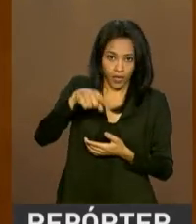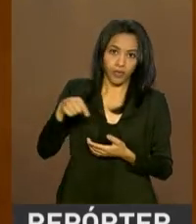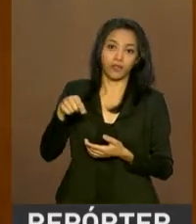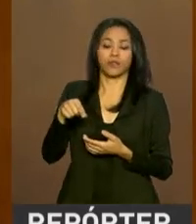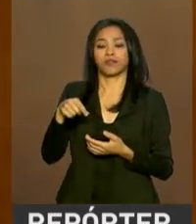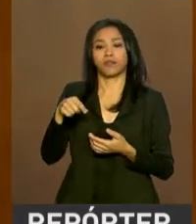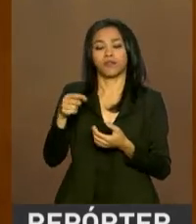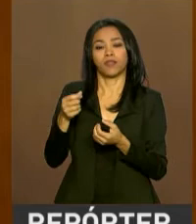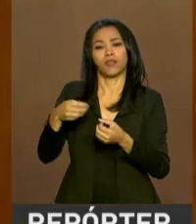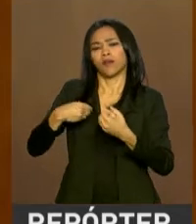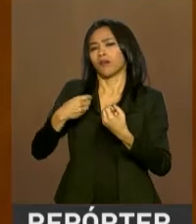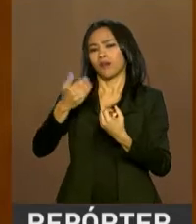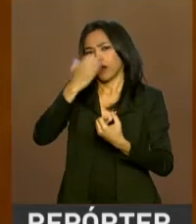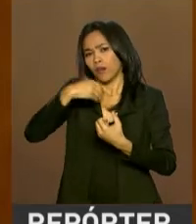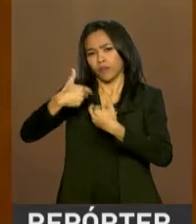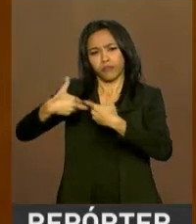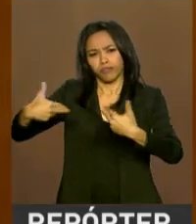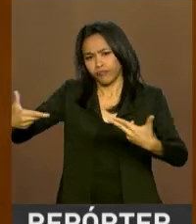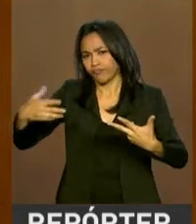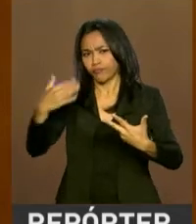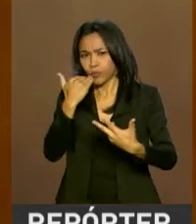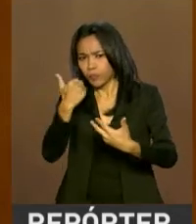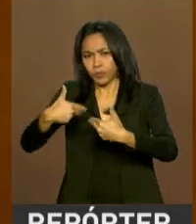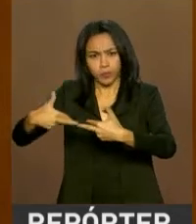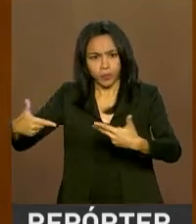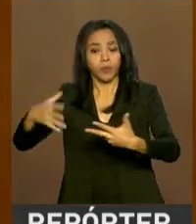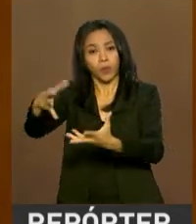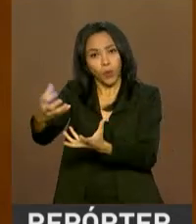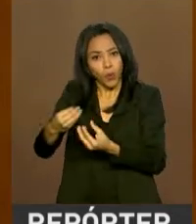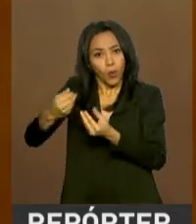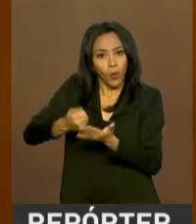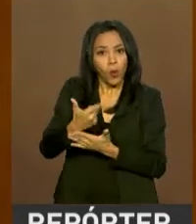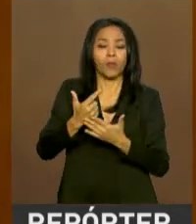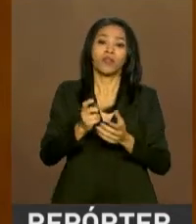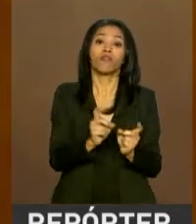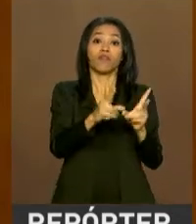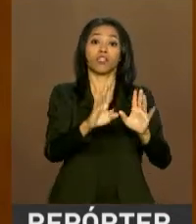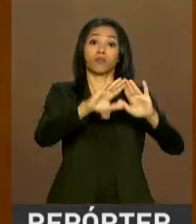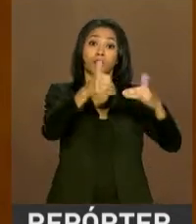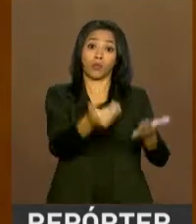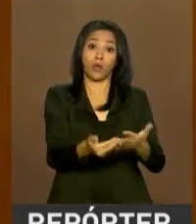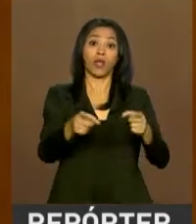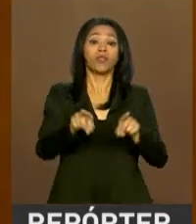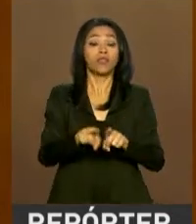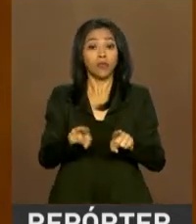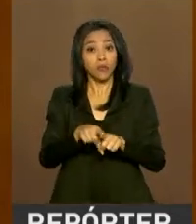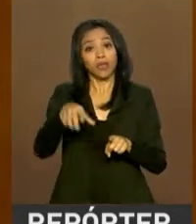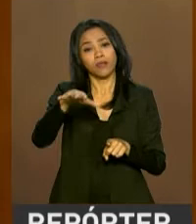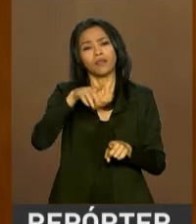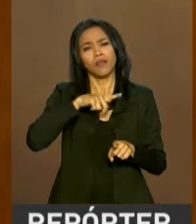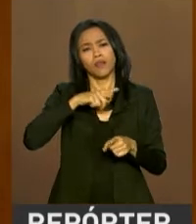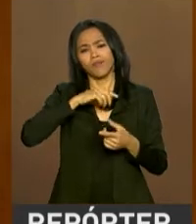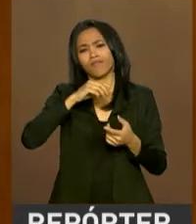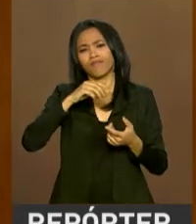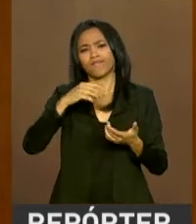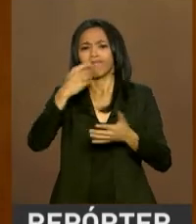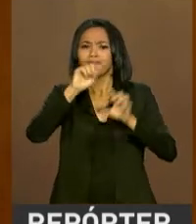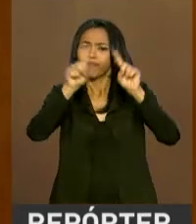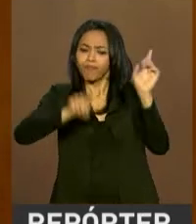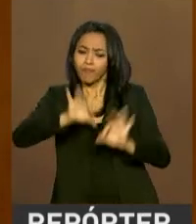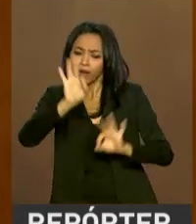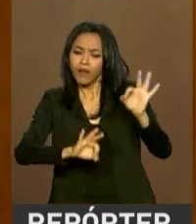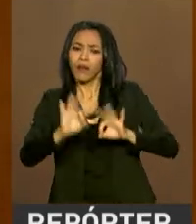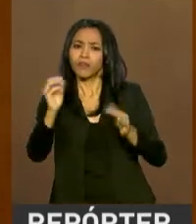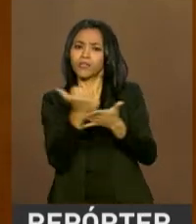extrativismo nós temos incentivos assistência técnica e extensão rural também para esses povos para que eles possam melhorar